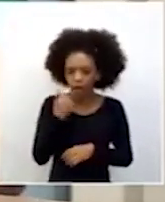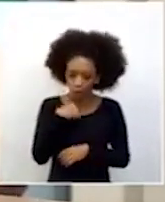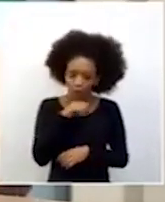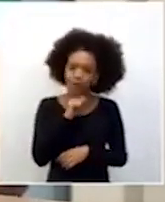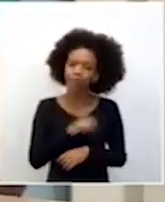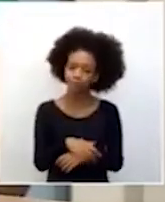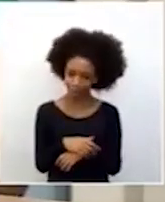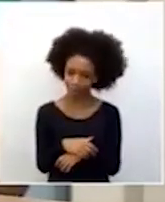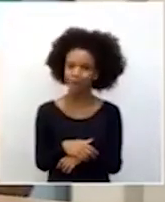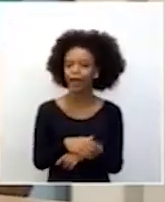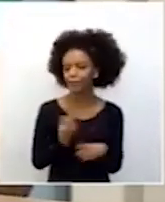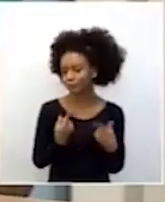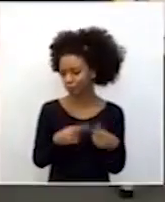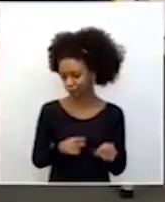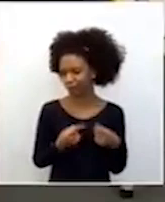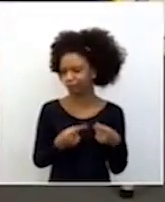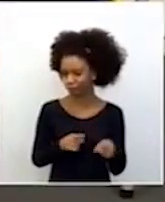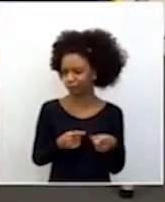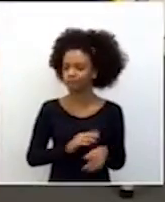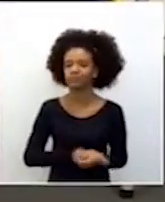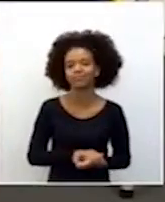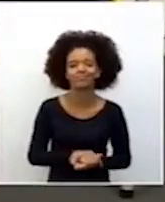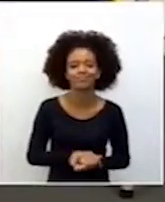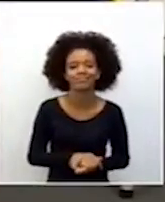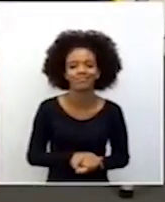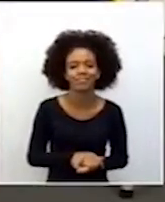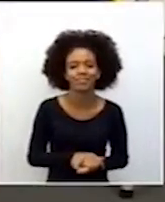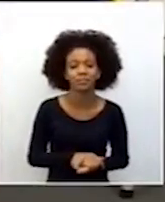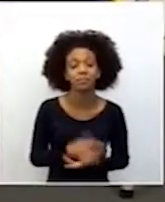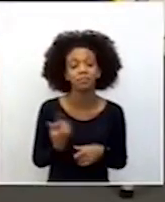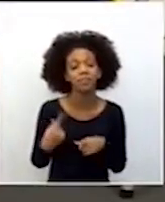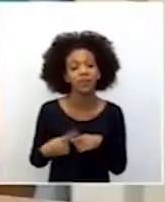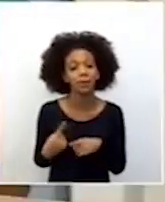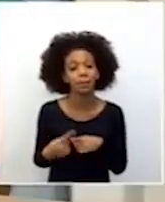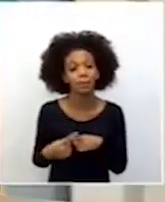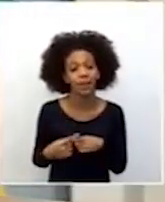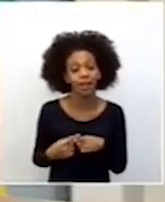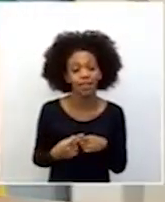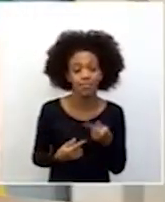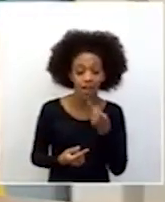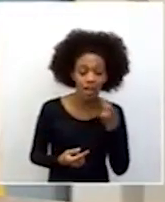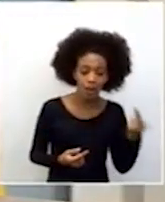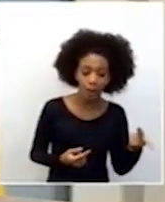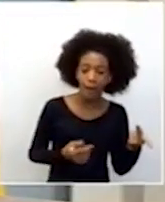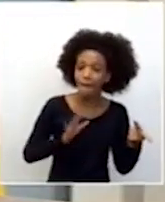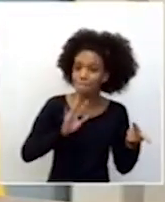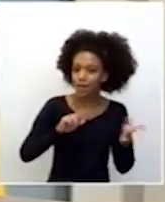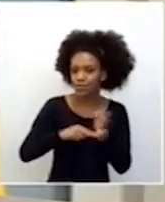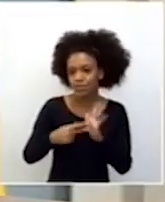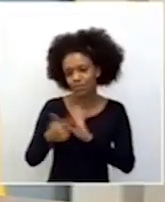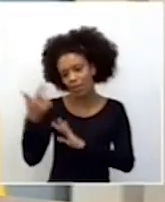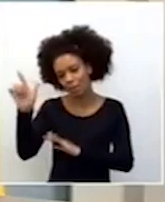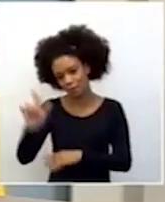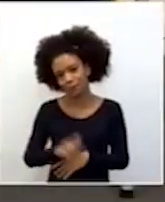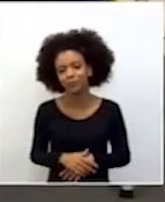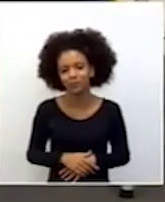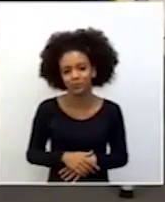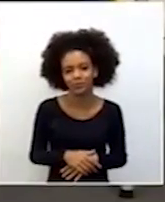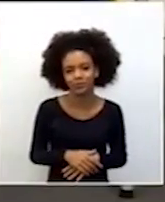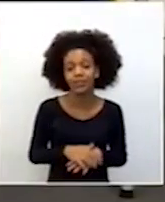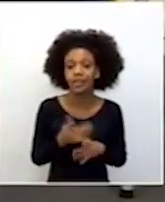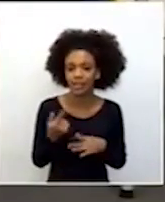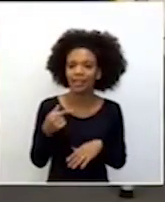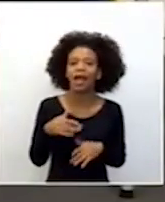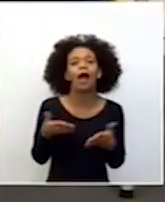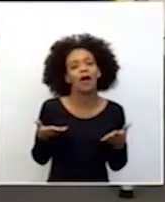elas se referem a gente, não é? Sim, mas muito. É porque elas falam uma coisa querendo dizer outra. E nessa hora a gente entende